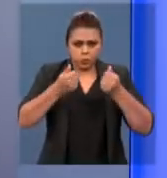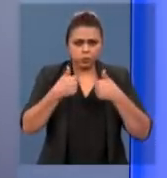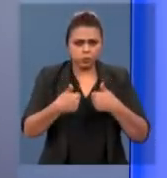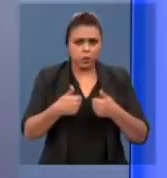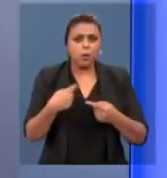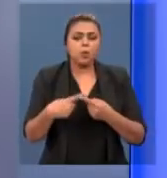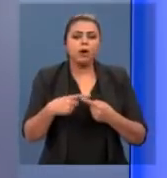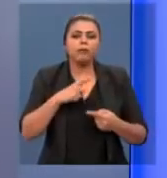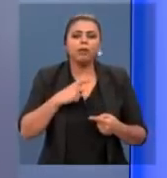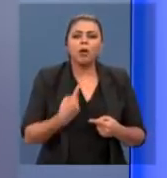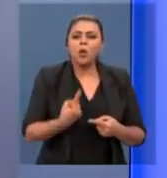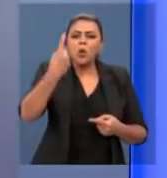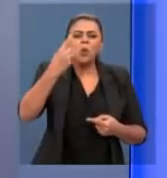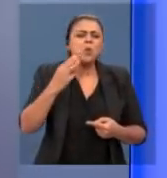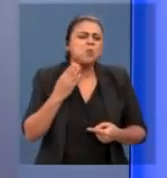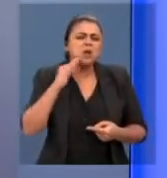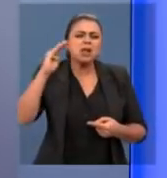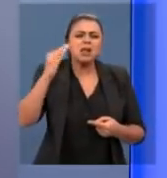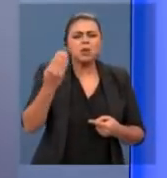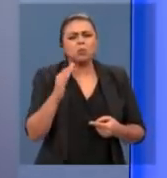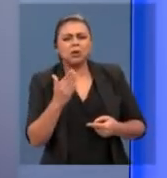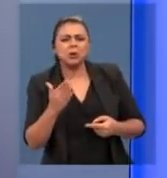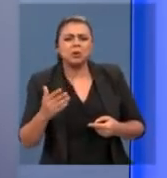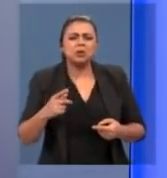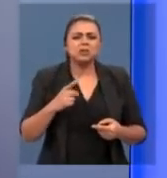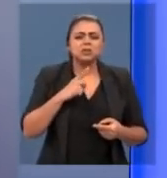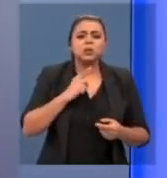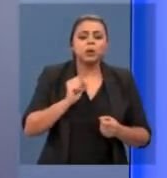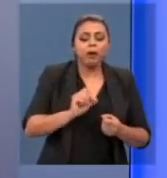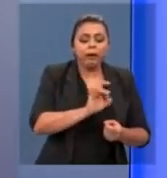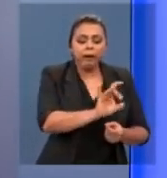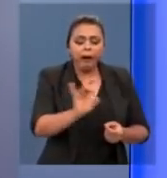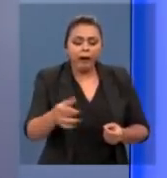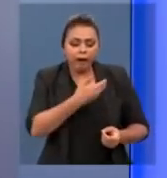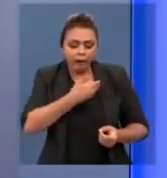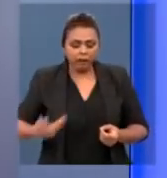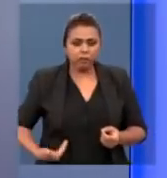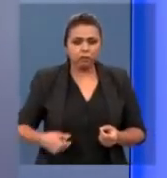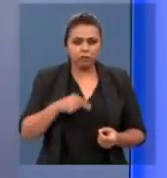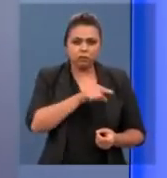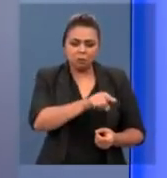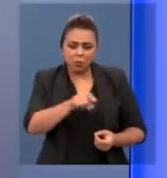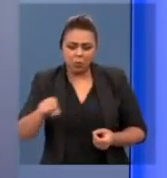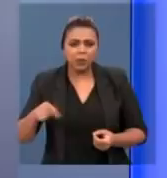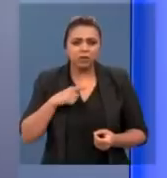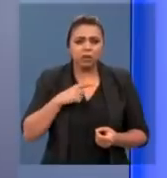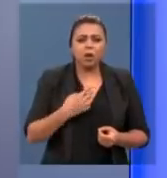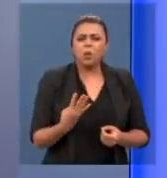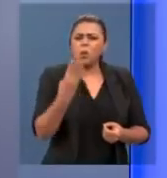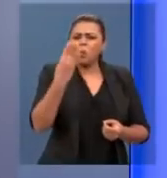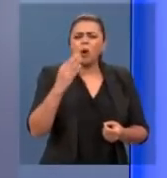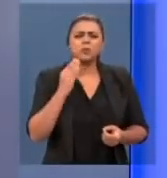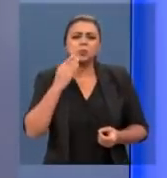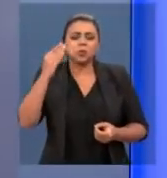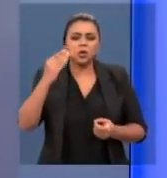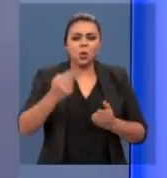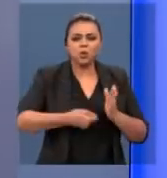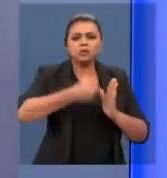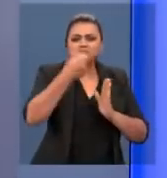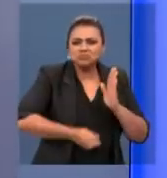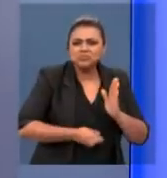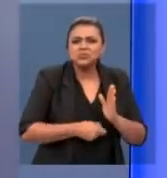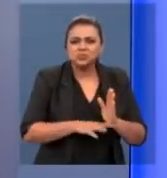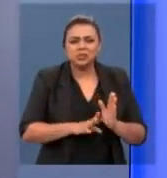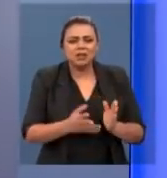casa de 1 bilhão e 100 milhões por ano o que dá a cada governo no último governo foram 4 bilhões de isenção fiscal e com